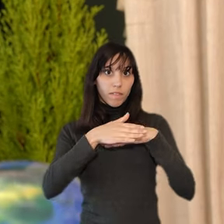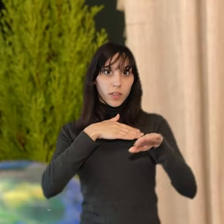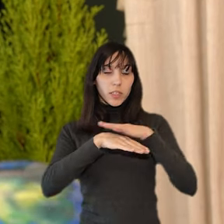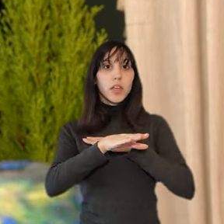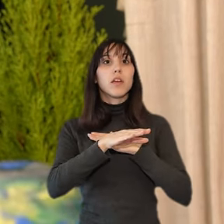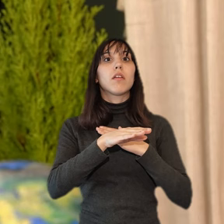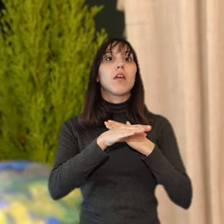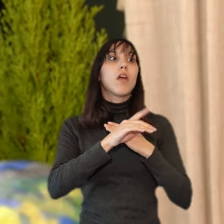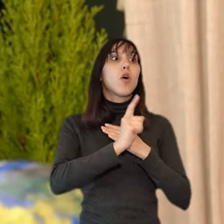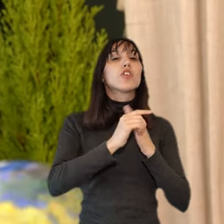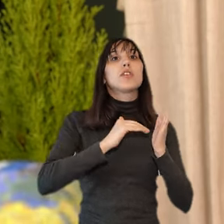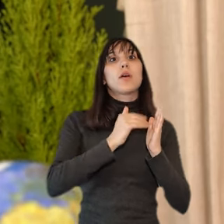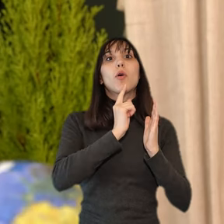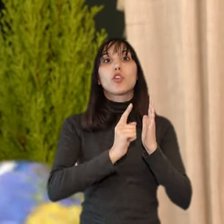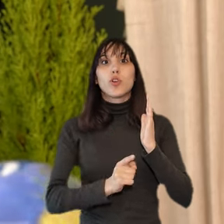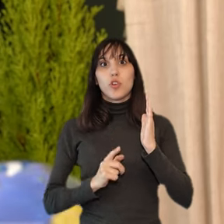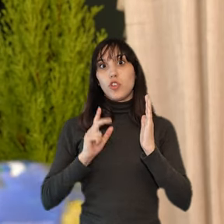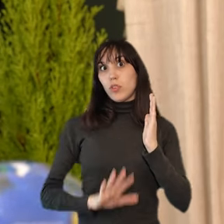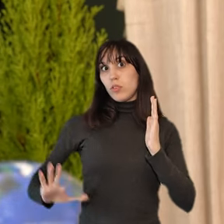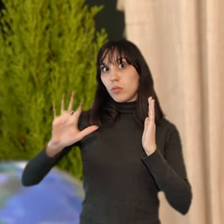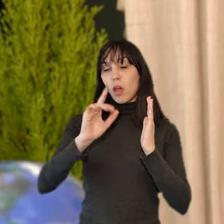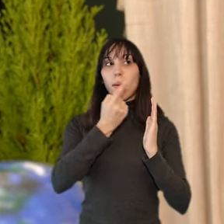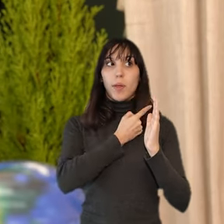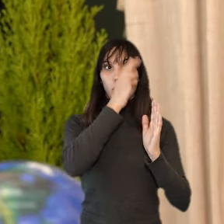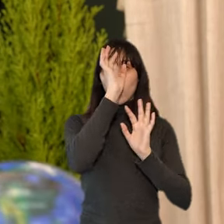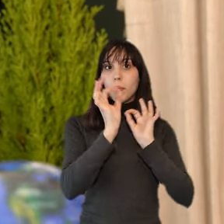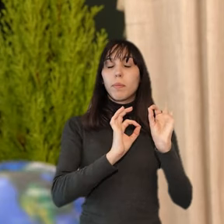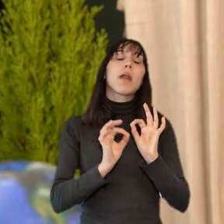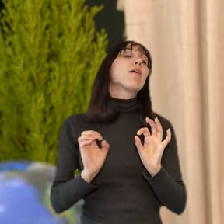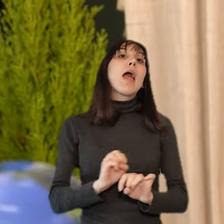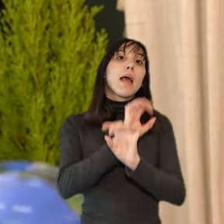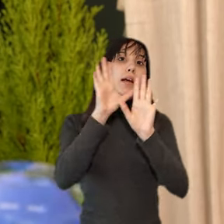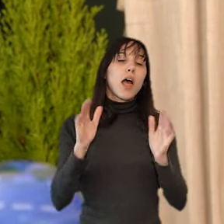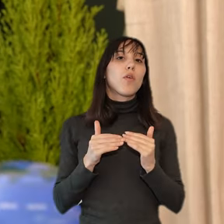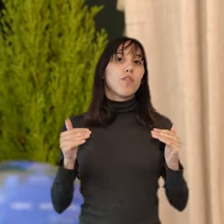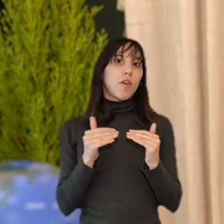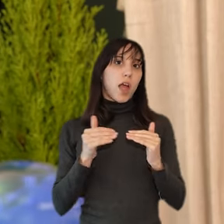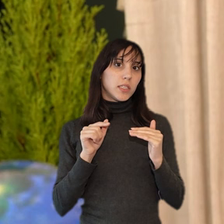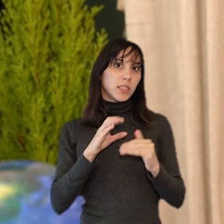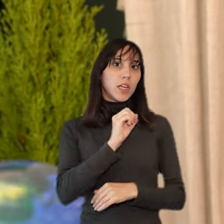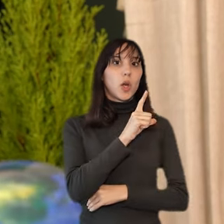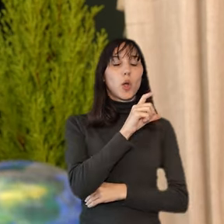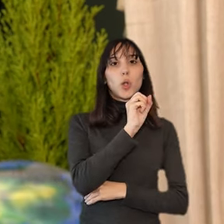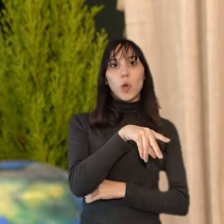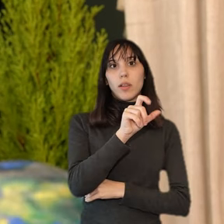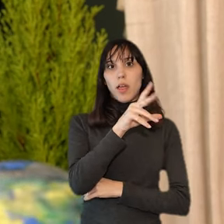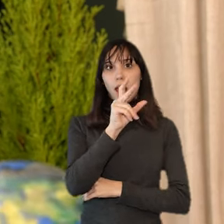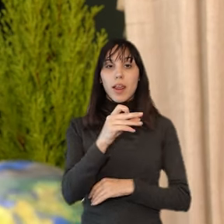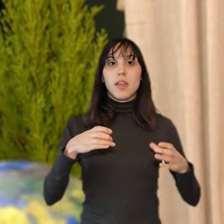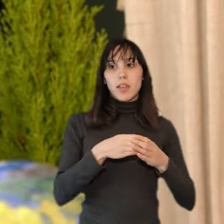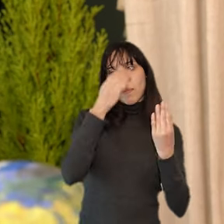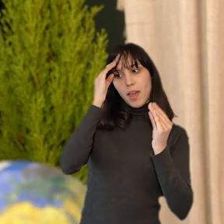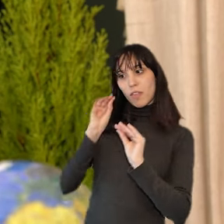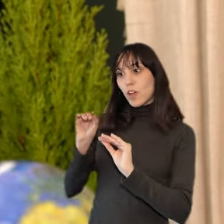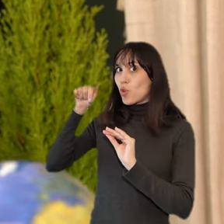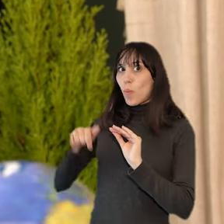quantidade e quais os exames nacionais ele tem que se preparar portanto obviamente que nesta altura a Conar e equipa de adviser já